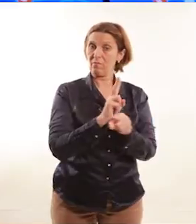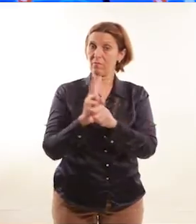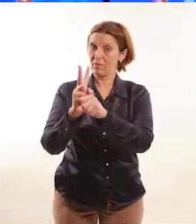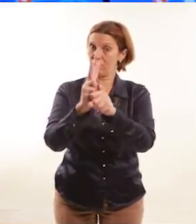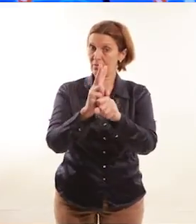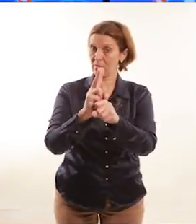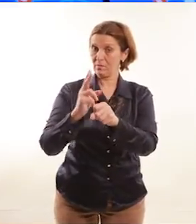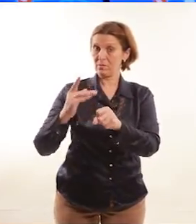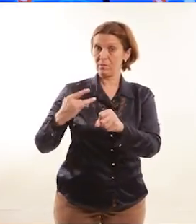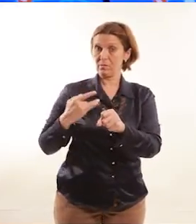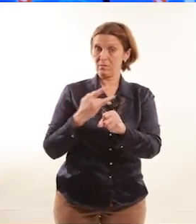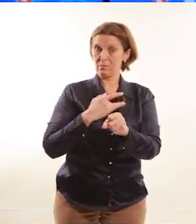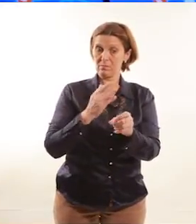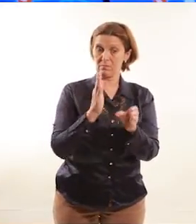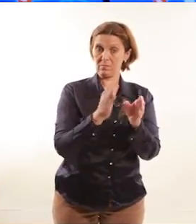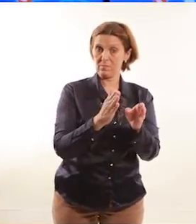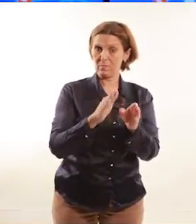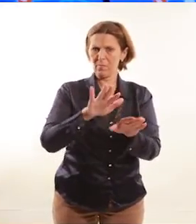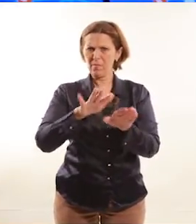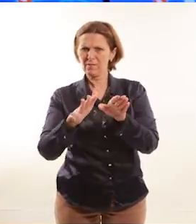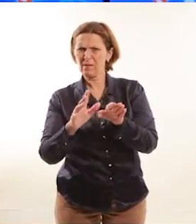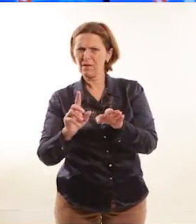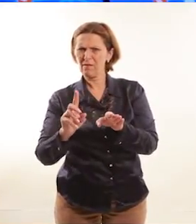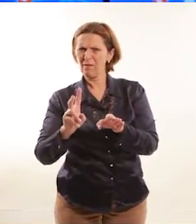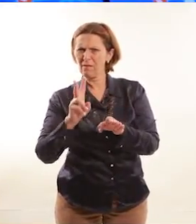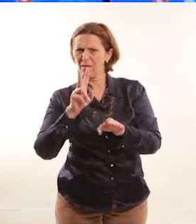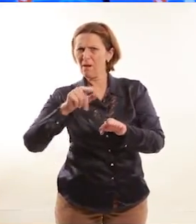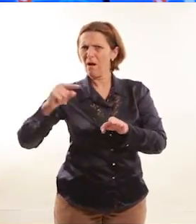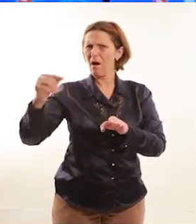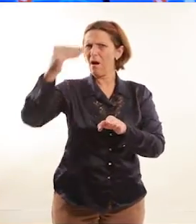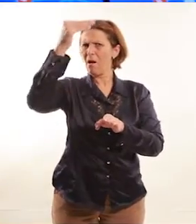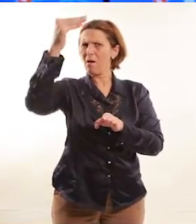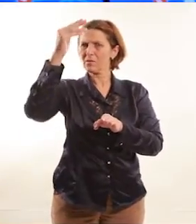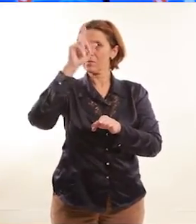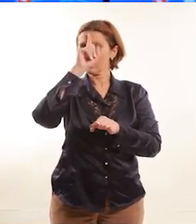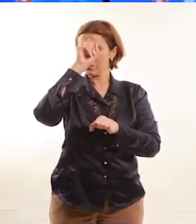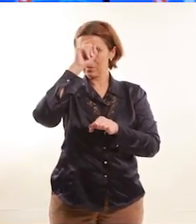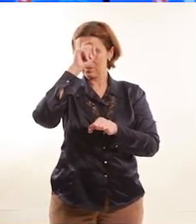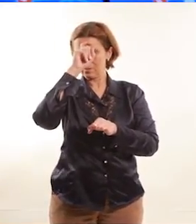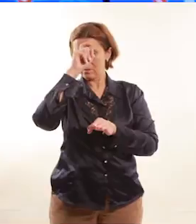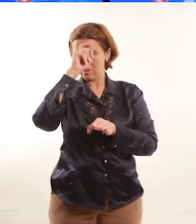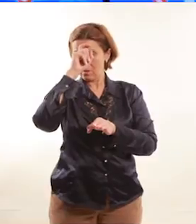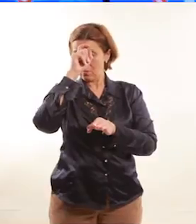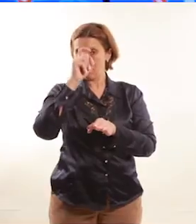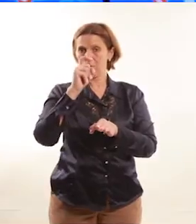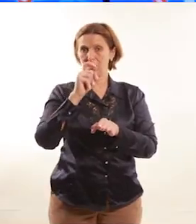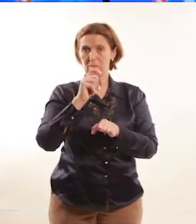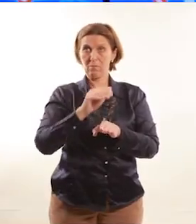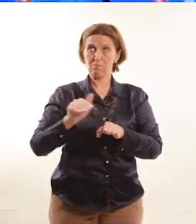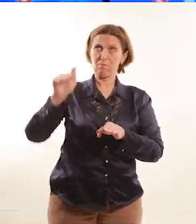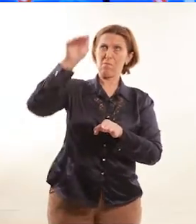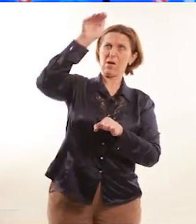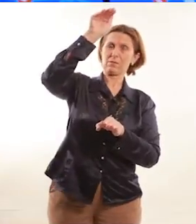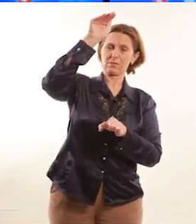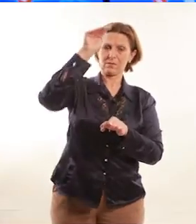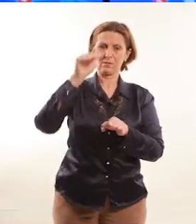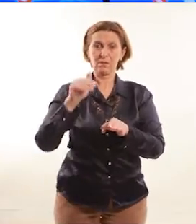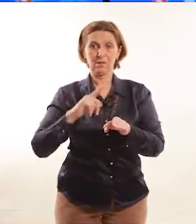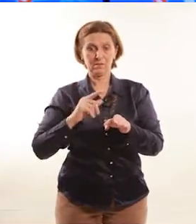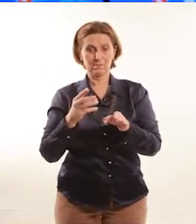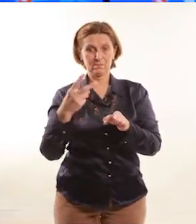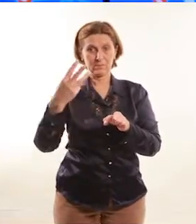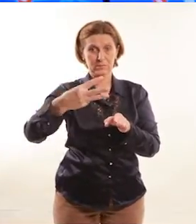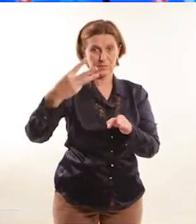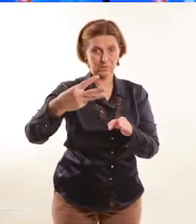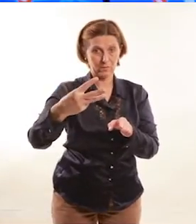saúde, temos o bloco de média e alta complexidade, hospitalar e ambulatorial, teto MAC, que nós chamamos, temos